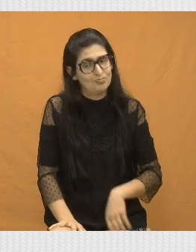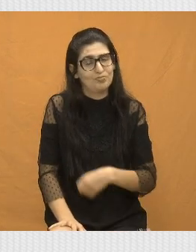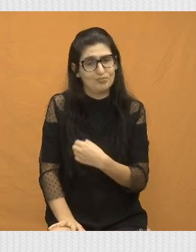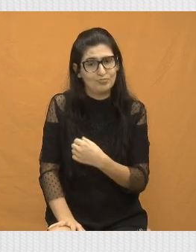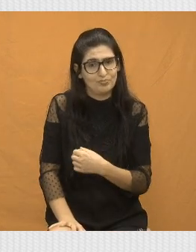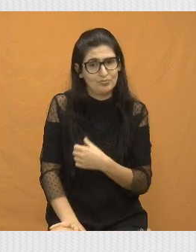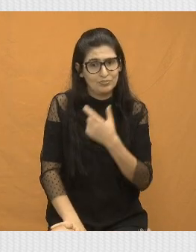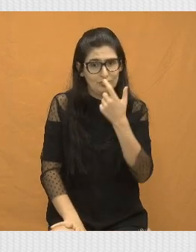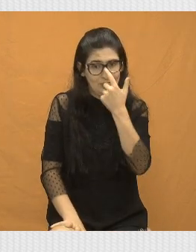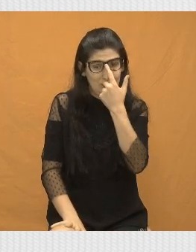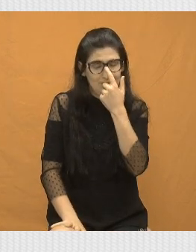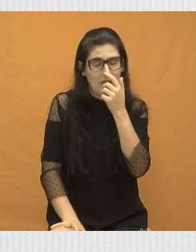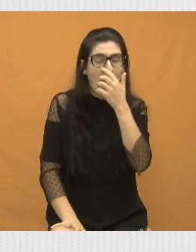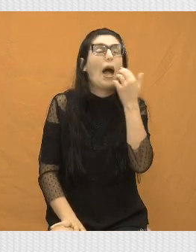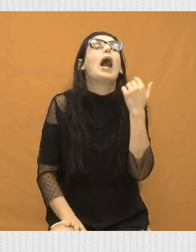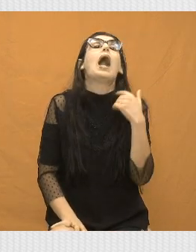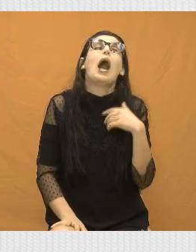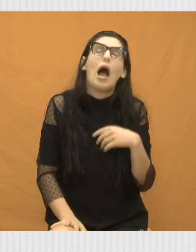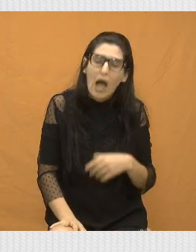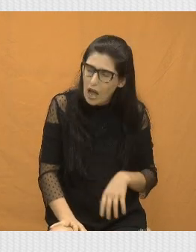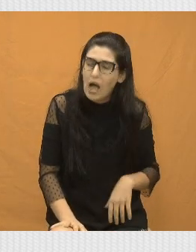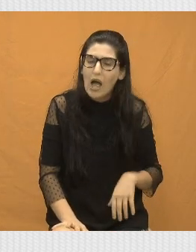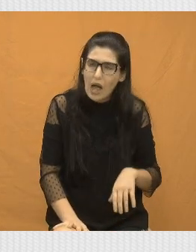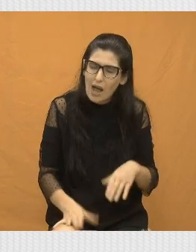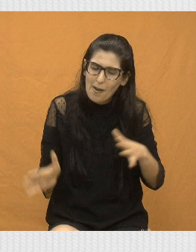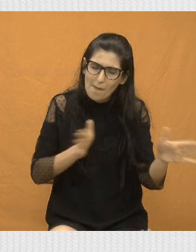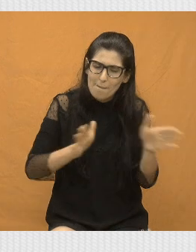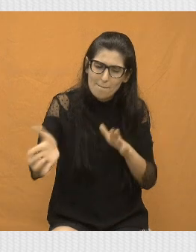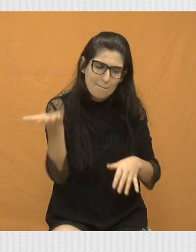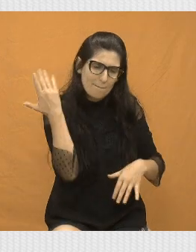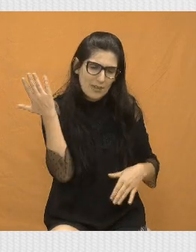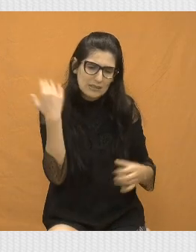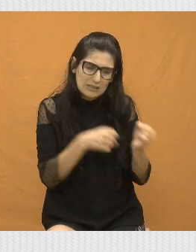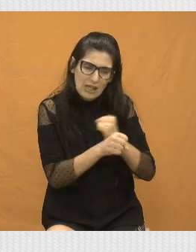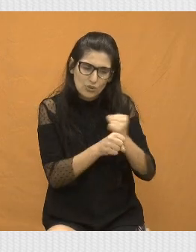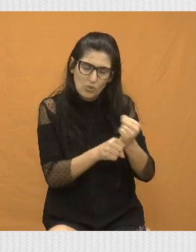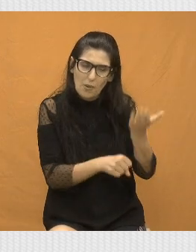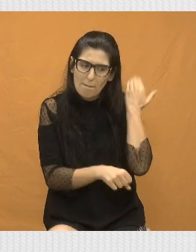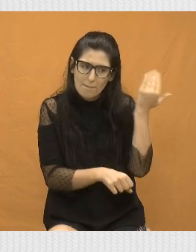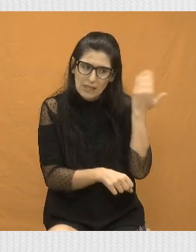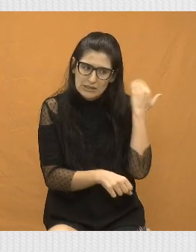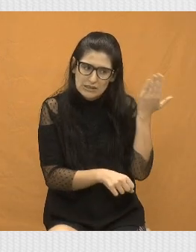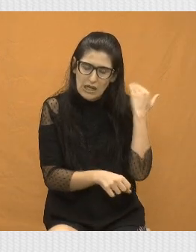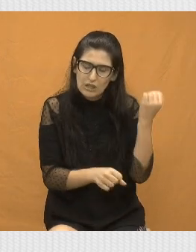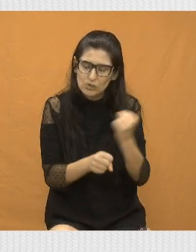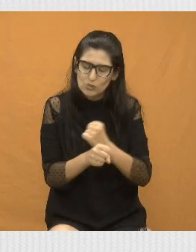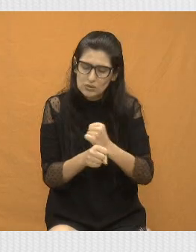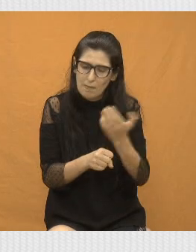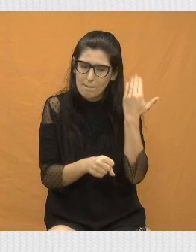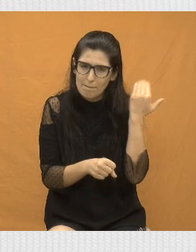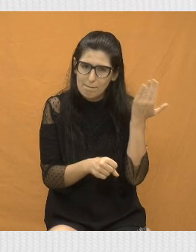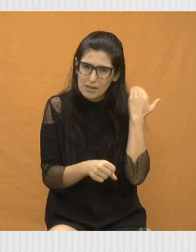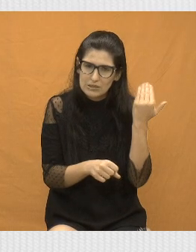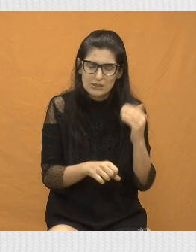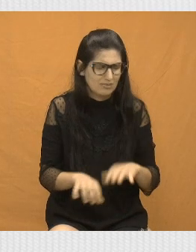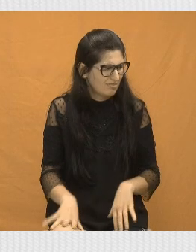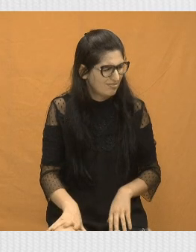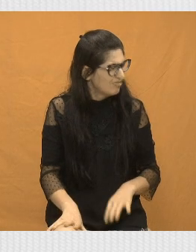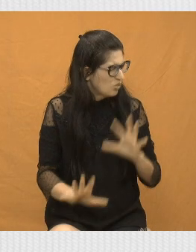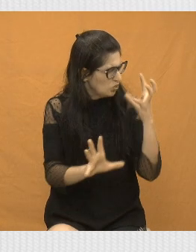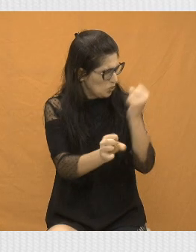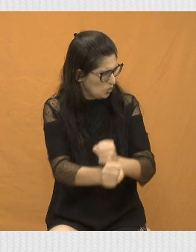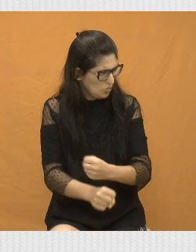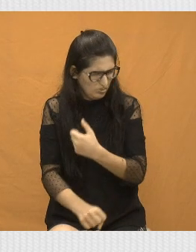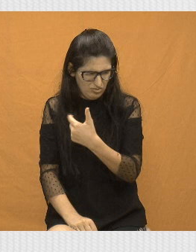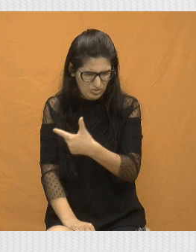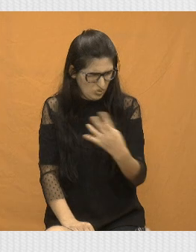exercícios anteriores. Não, tá. Então, porque é o seguinte, se eu tenho no exercício anterior, quando eu chego em dezembro, já não, essa é a dúvida, não deveria já estar diluído nos 24?